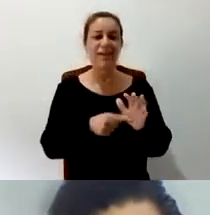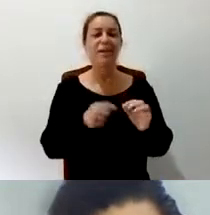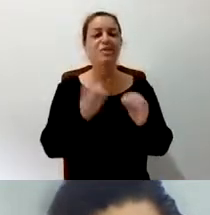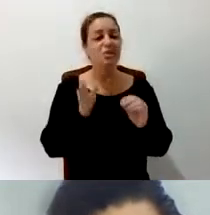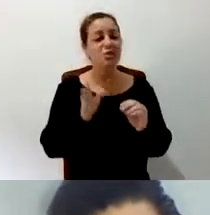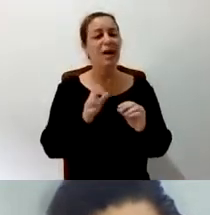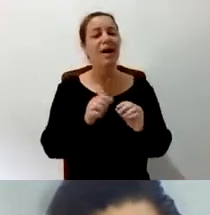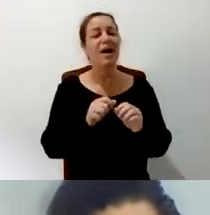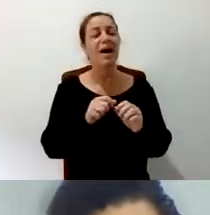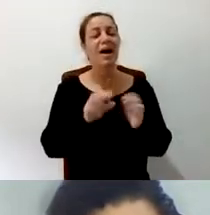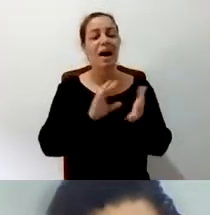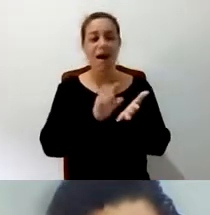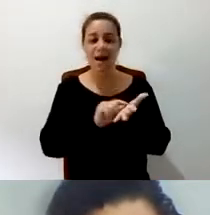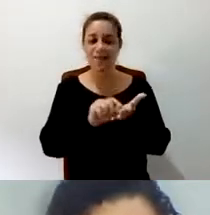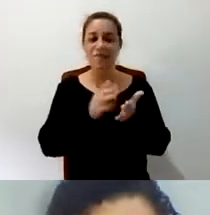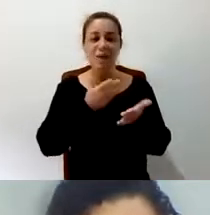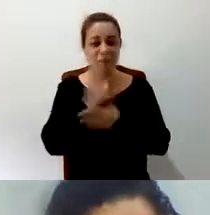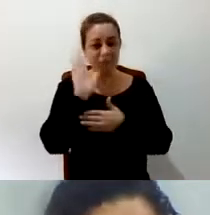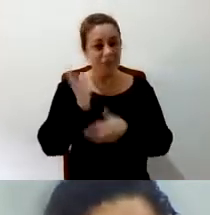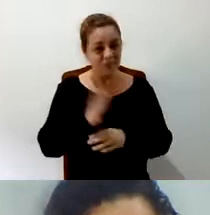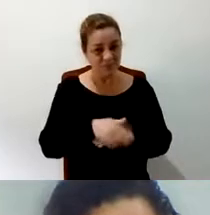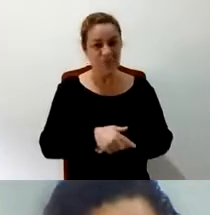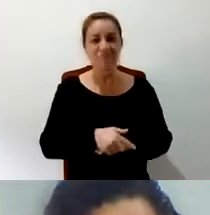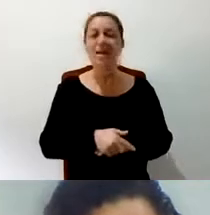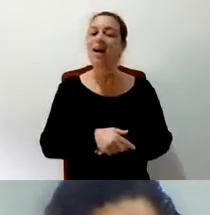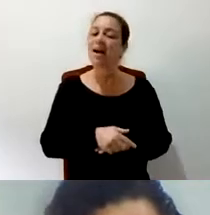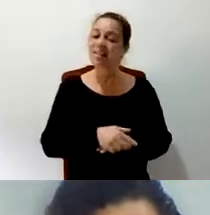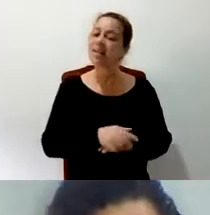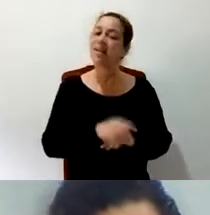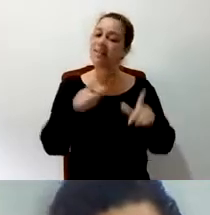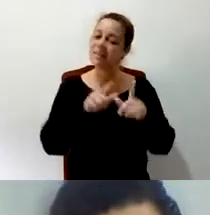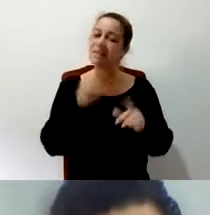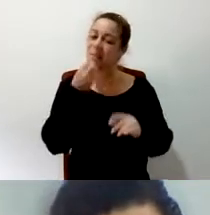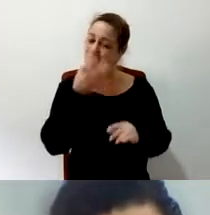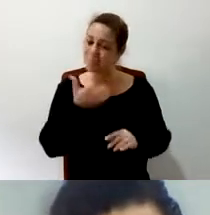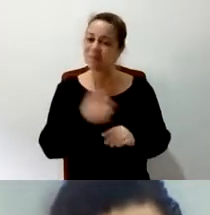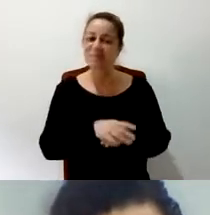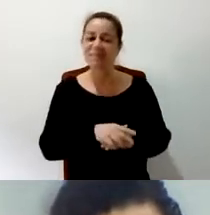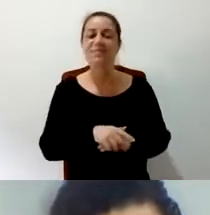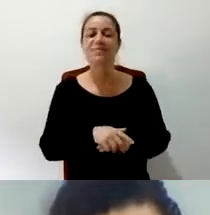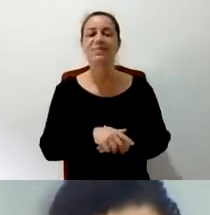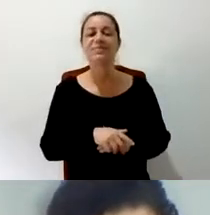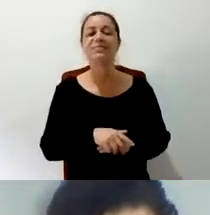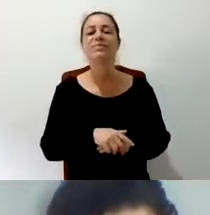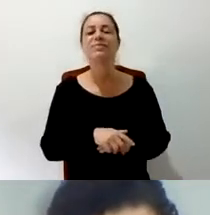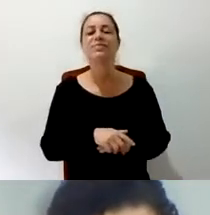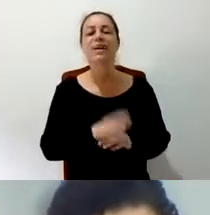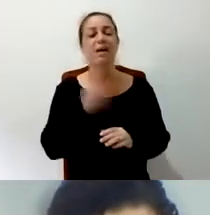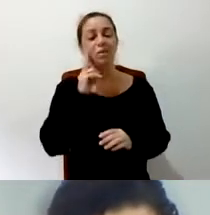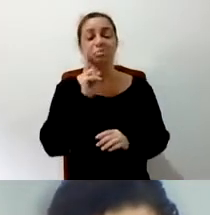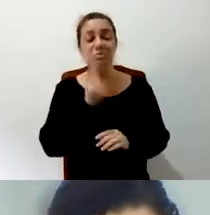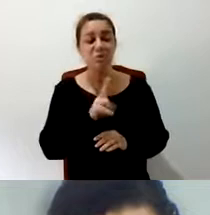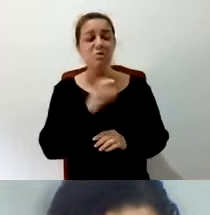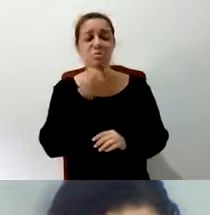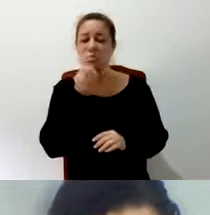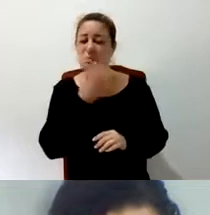aprovado. Muito bom. Aí eu falei assim, seu trabalho já está dando frutos, Larissa. Eu assisti. Muito bom o